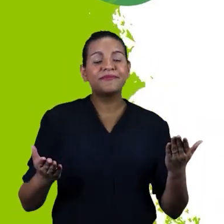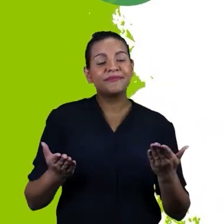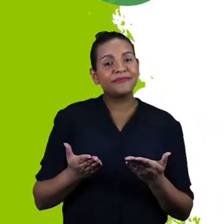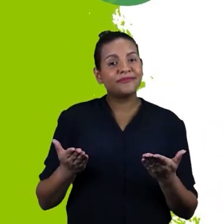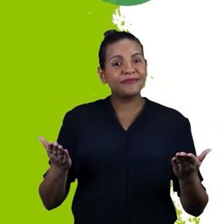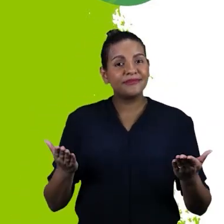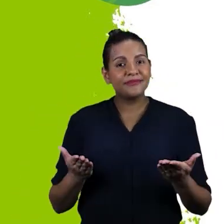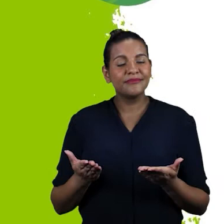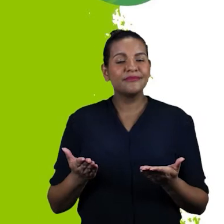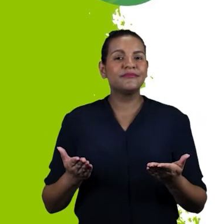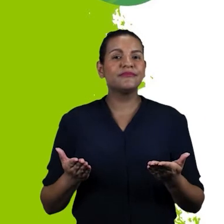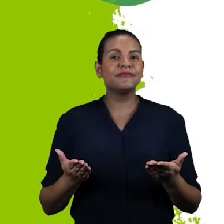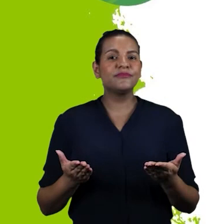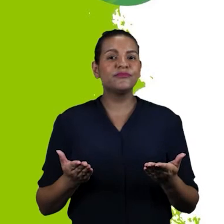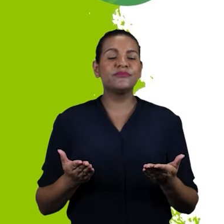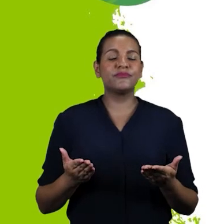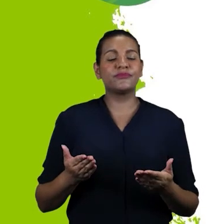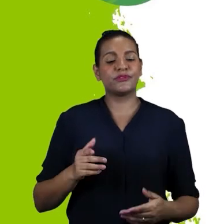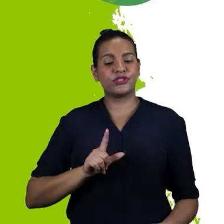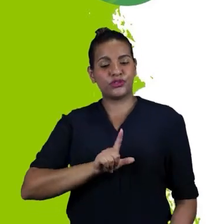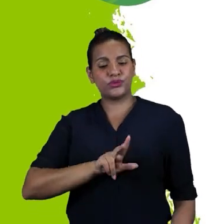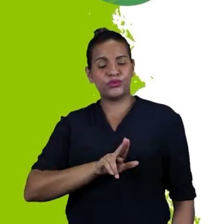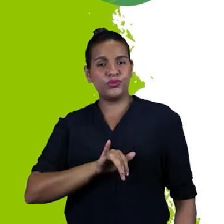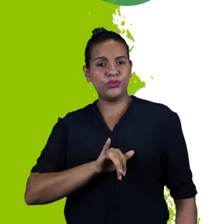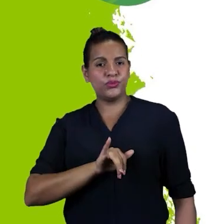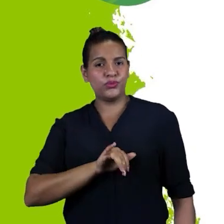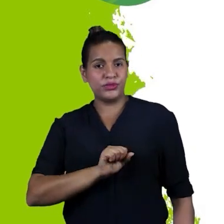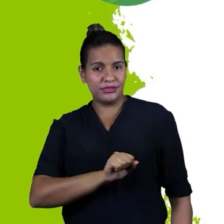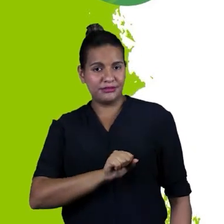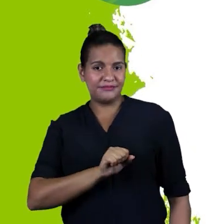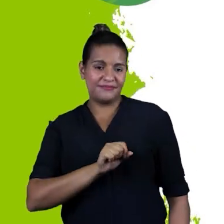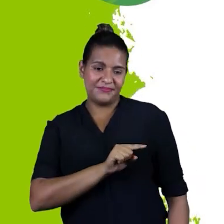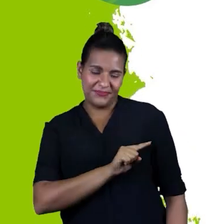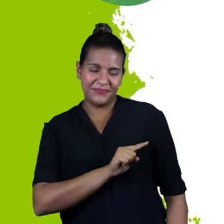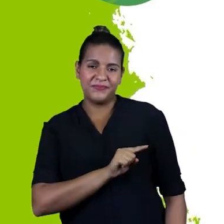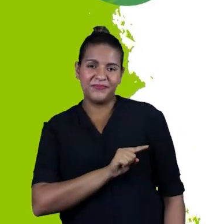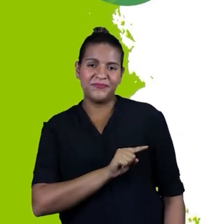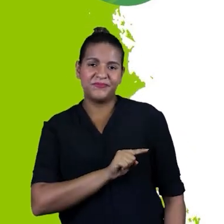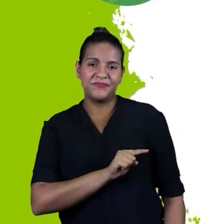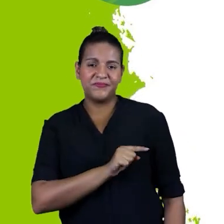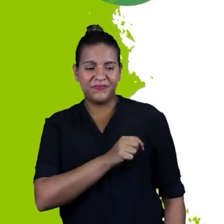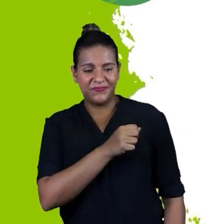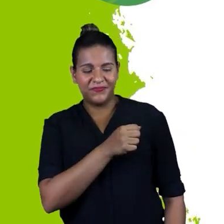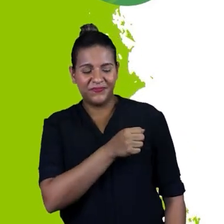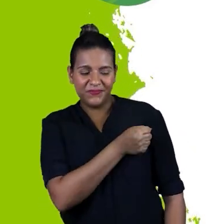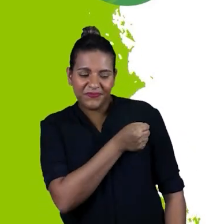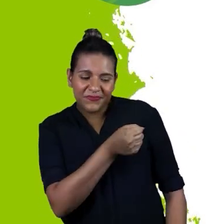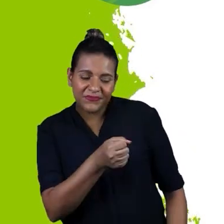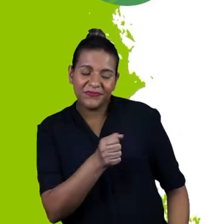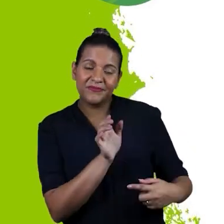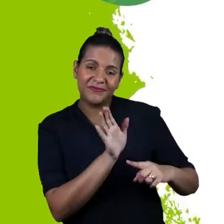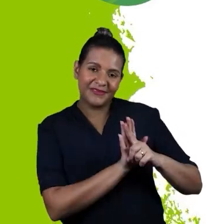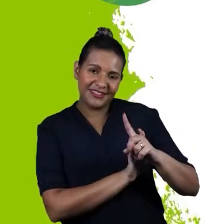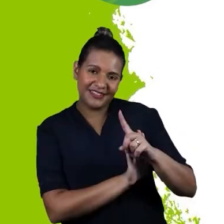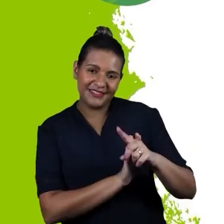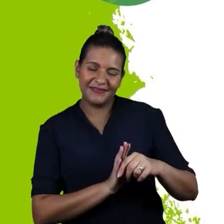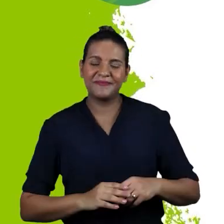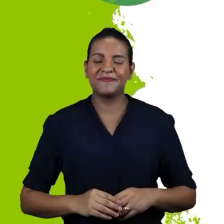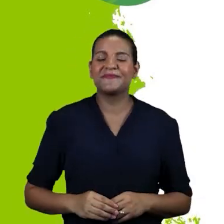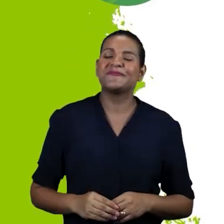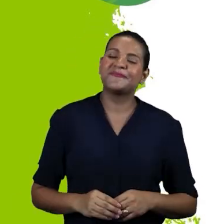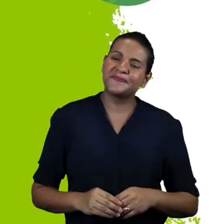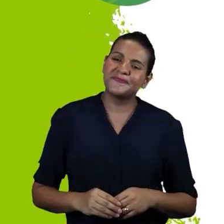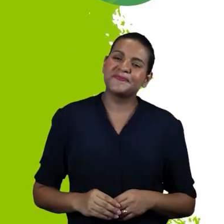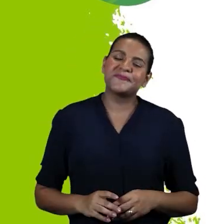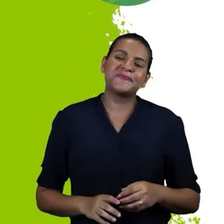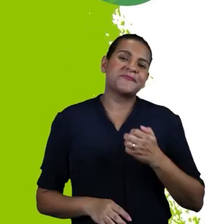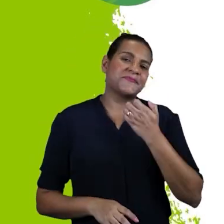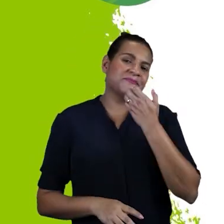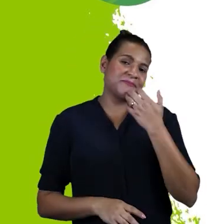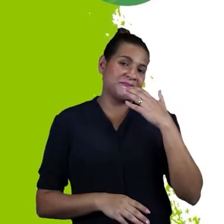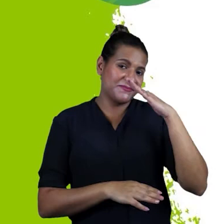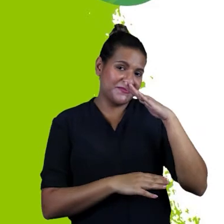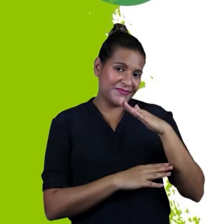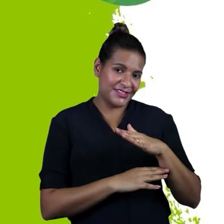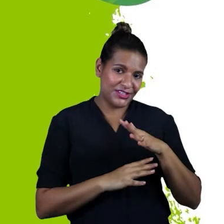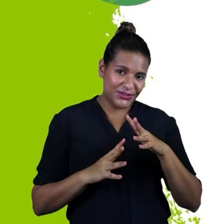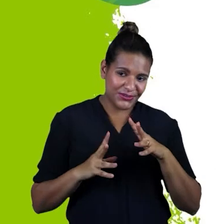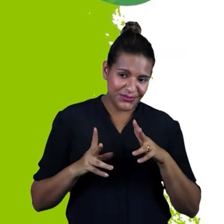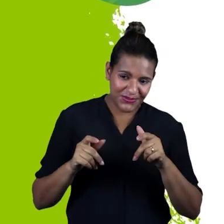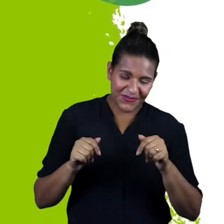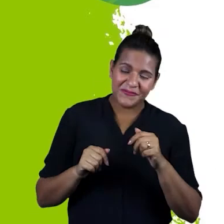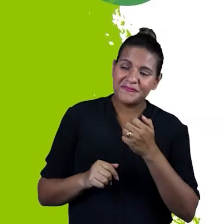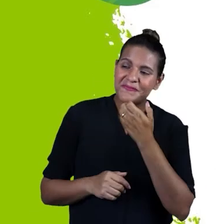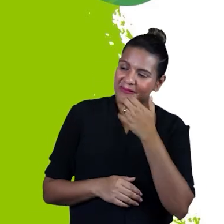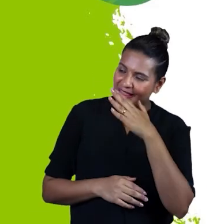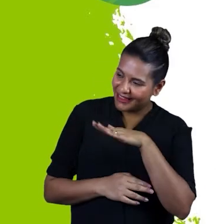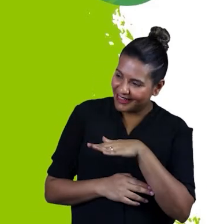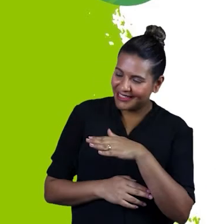Obrigada. Eu passo agora a palavra para o Luiz, o caçula da rádio. Boa tarde a